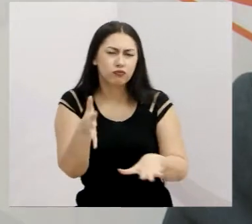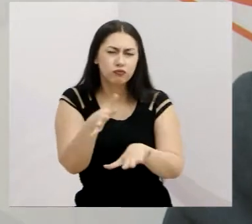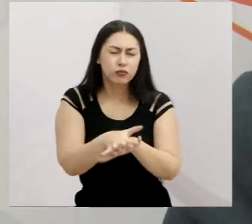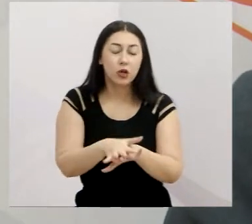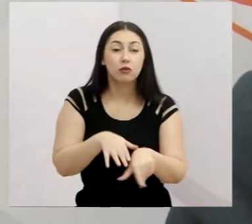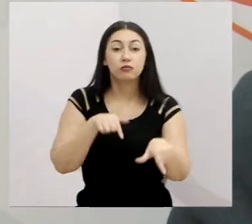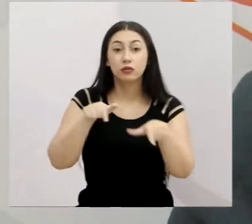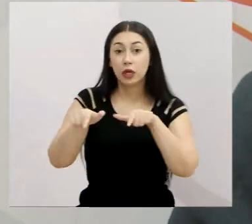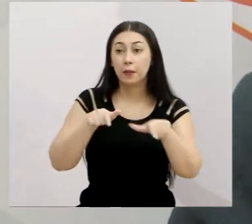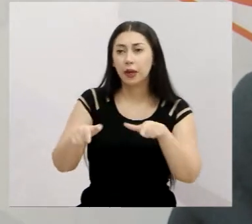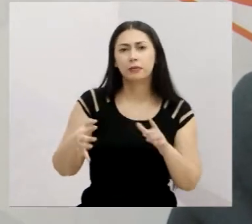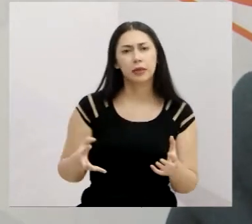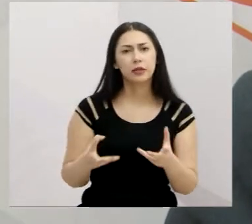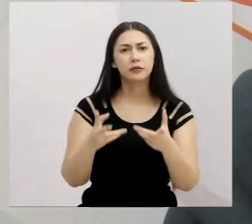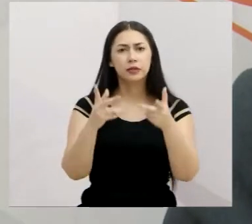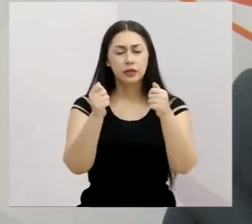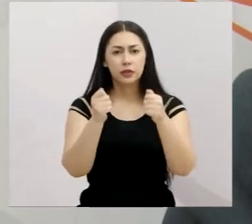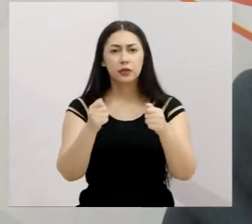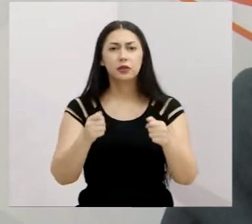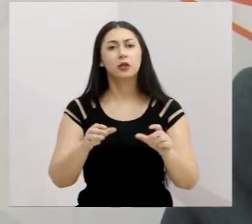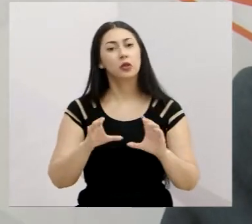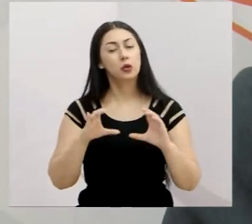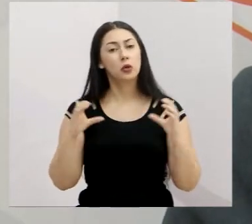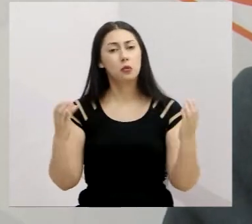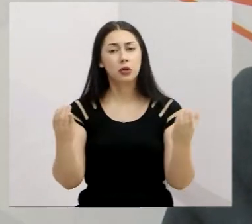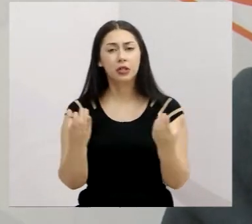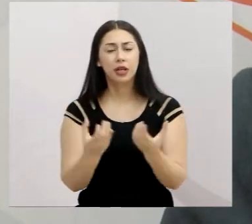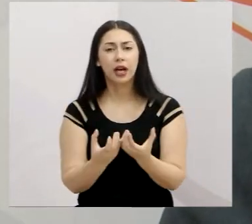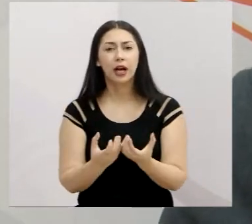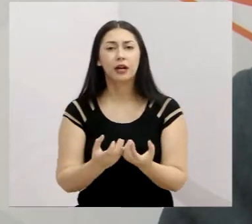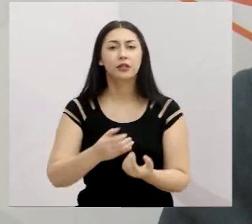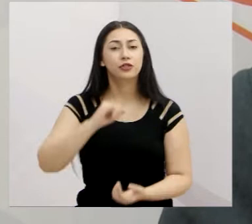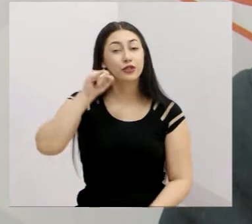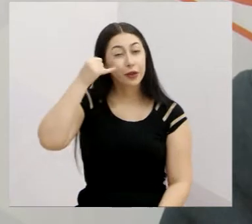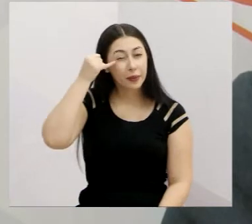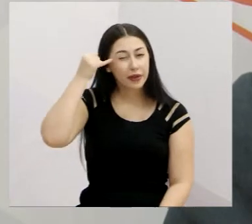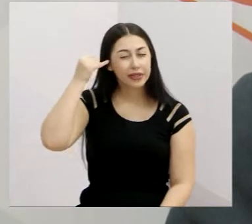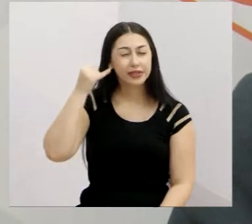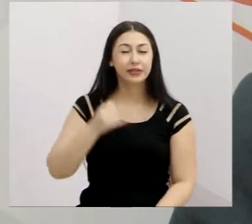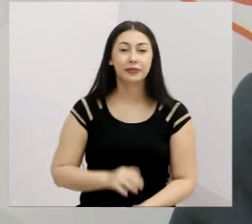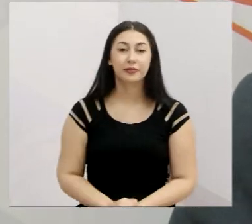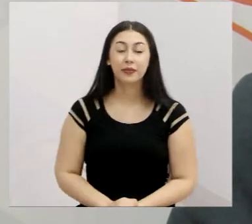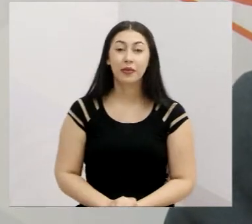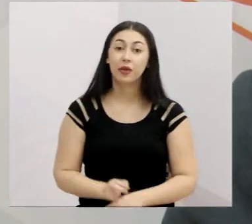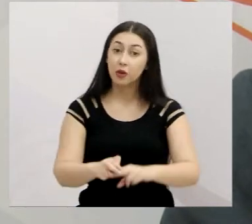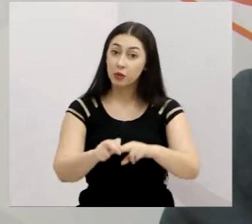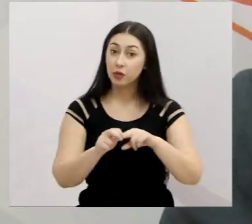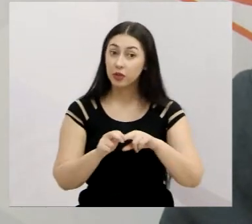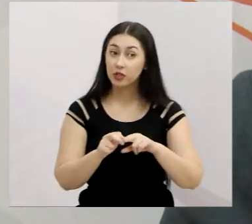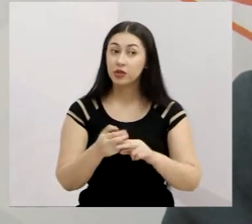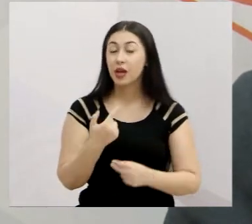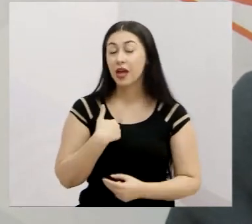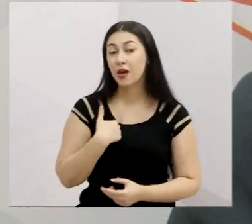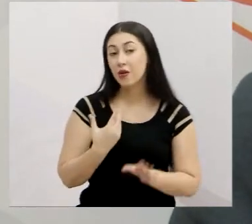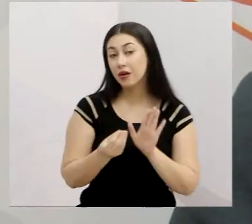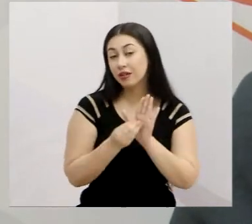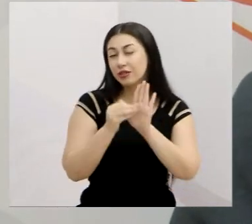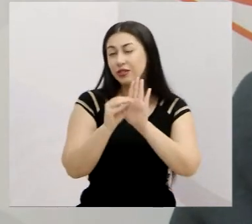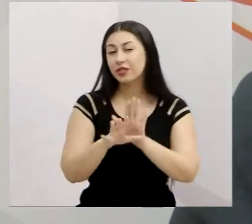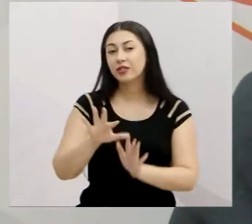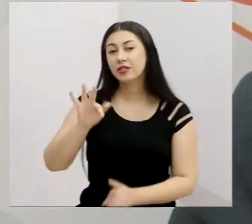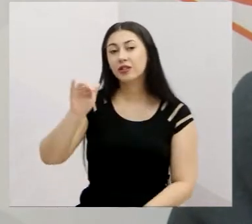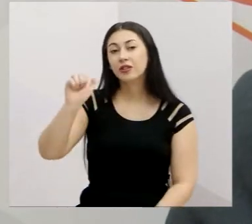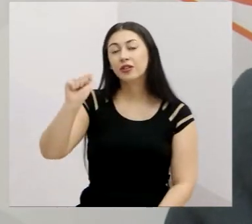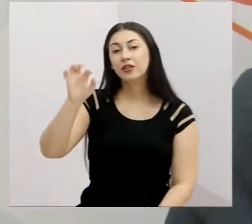faz o excelente trabalho com toda a comunidade japonesa lá dentro do bom que o por essa razão e outras eu tô indicando